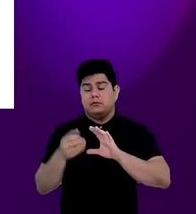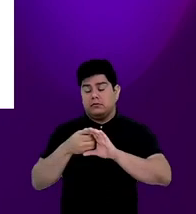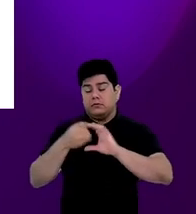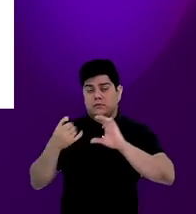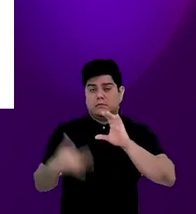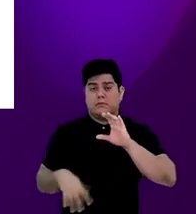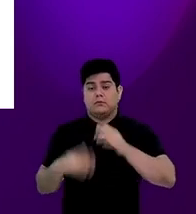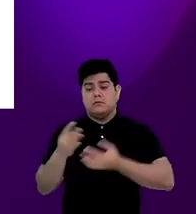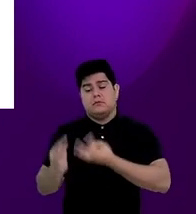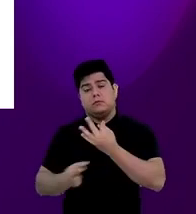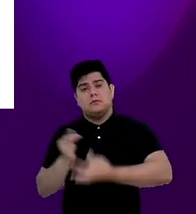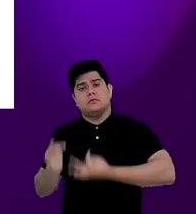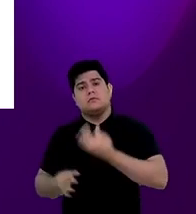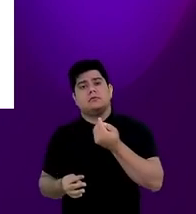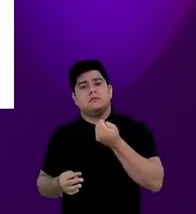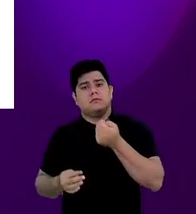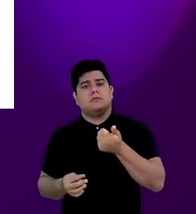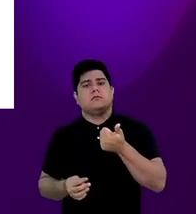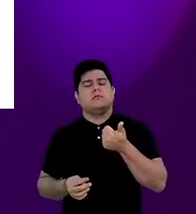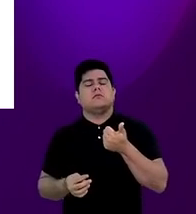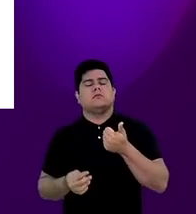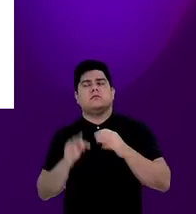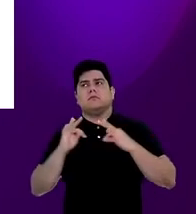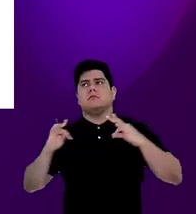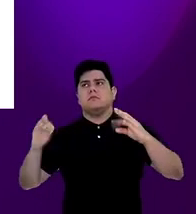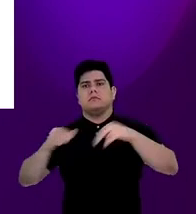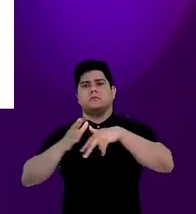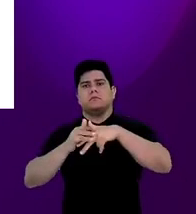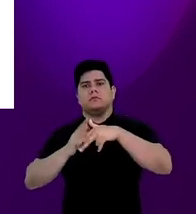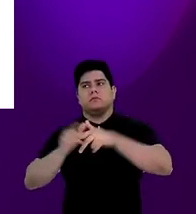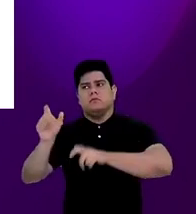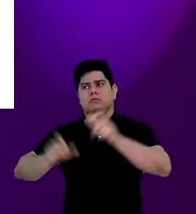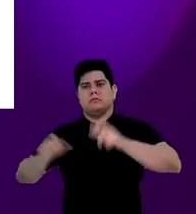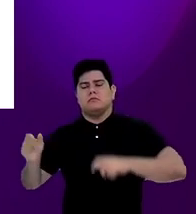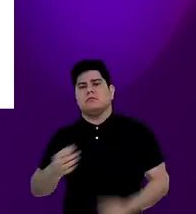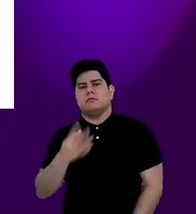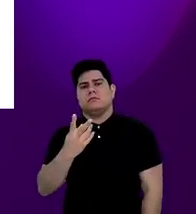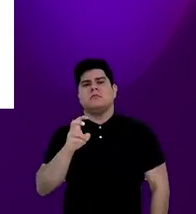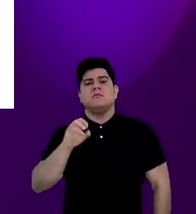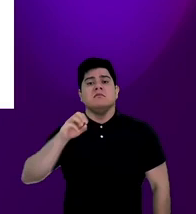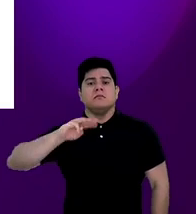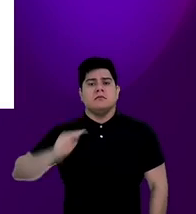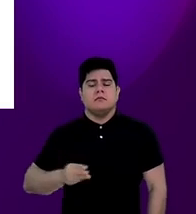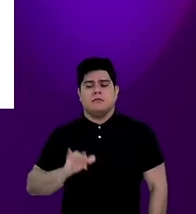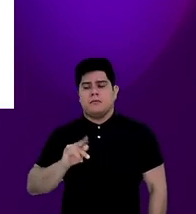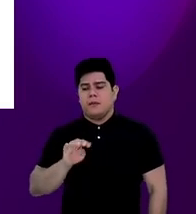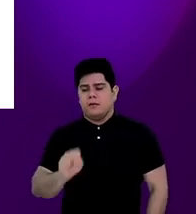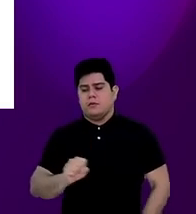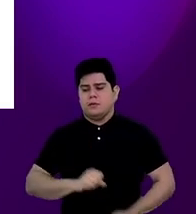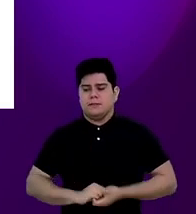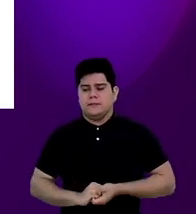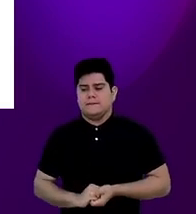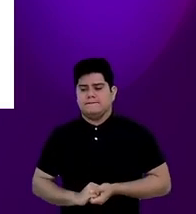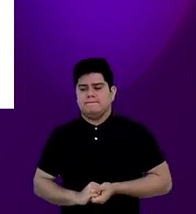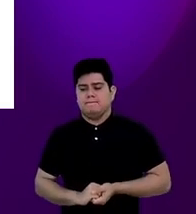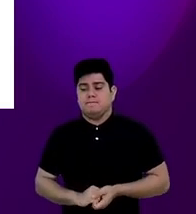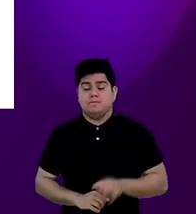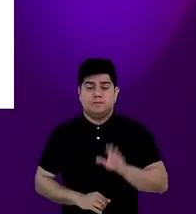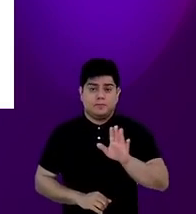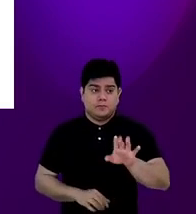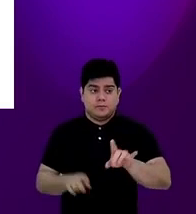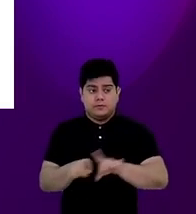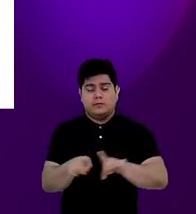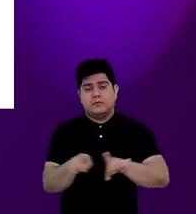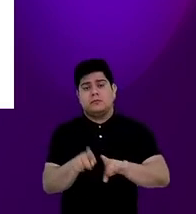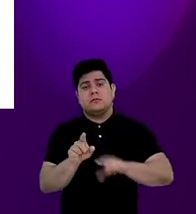terapia, chegando a quase todos os pacientes que receberam a dose de 450 milhões. Não só isso, mas também a